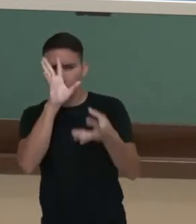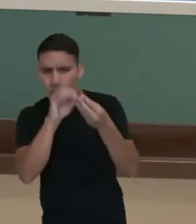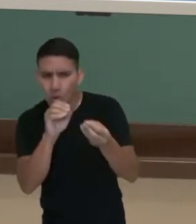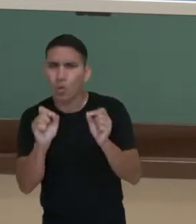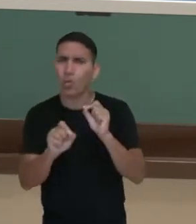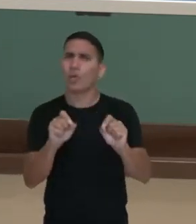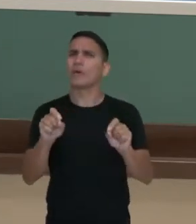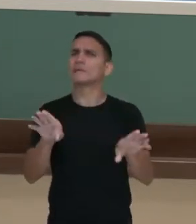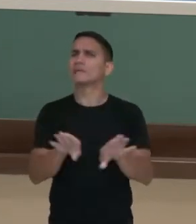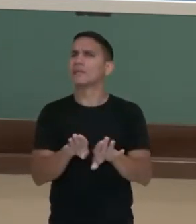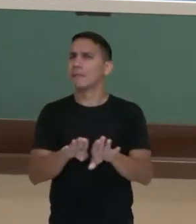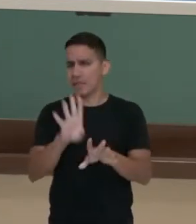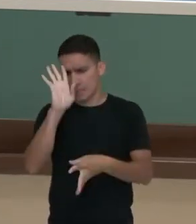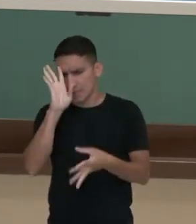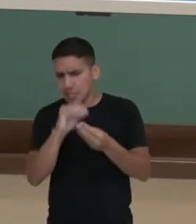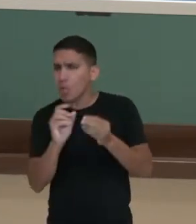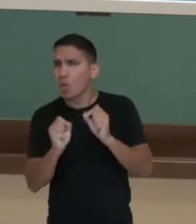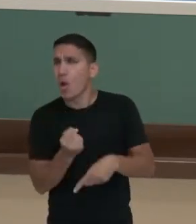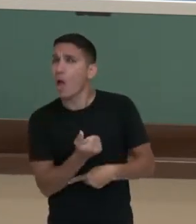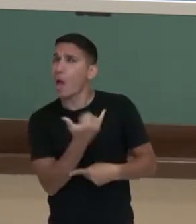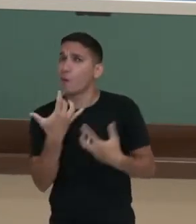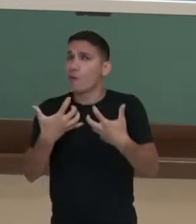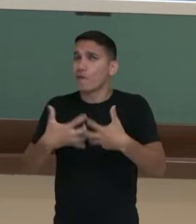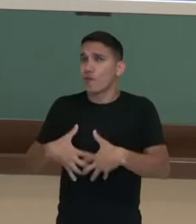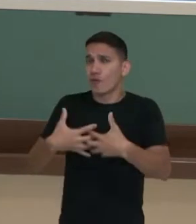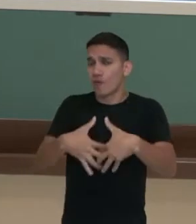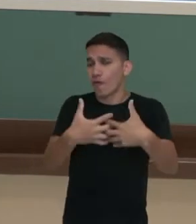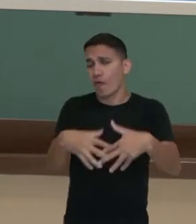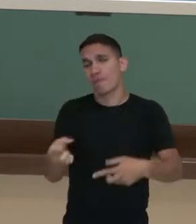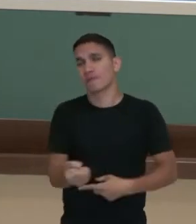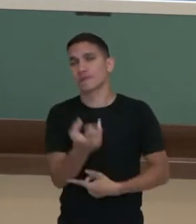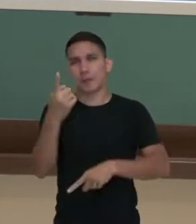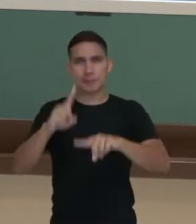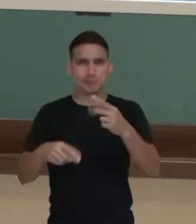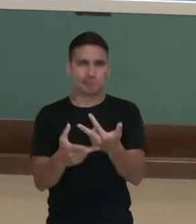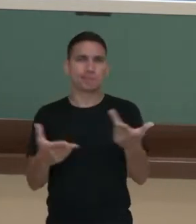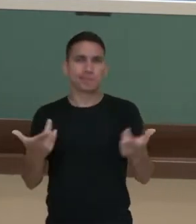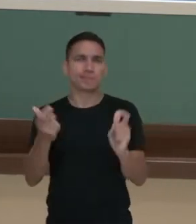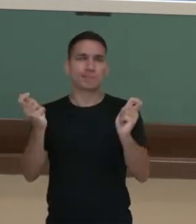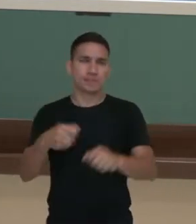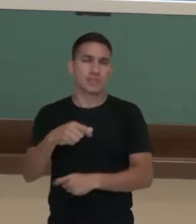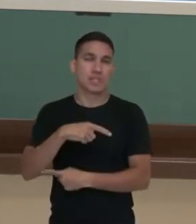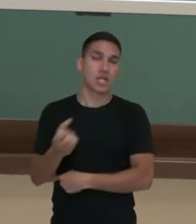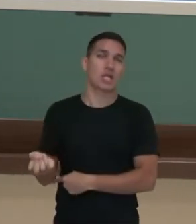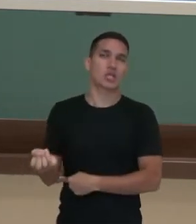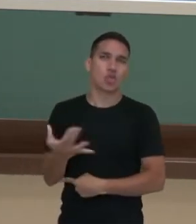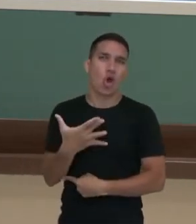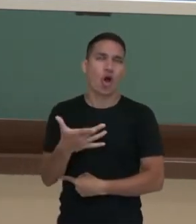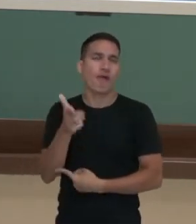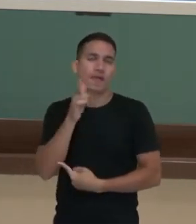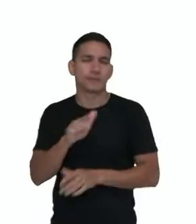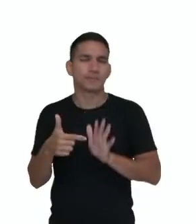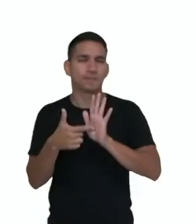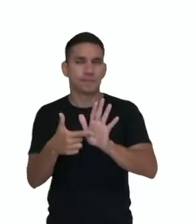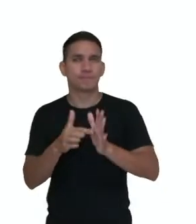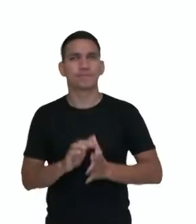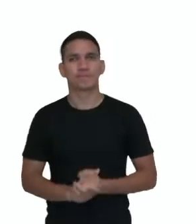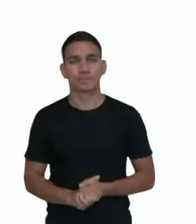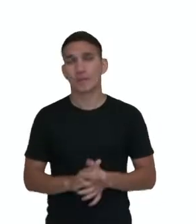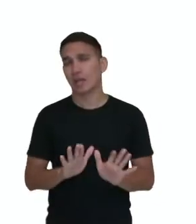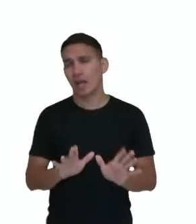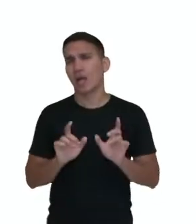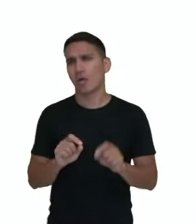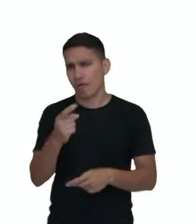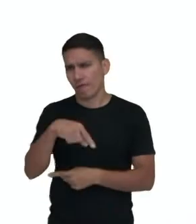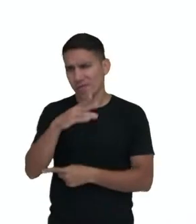funcionamento, né, o funcionamento de alguns desses dispositivos novos, né, os de nova geração. Bem,